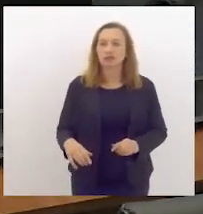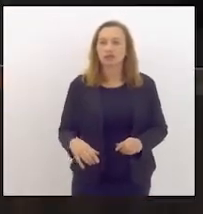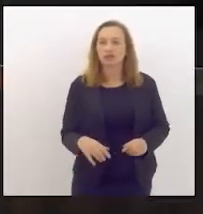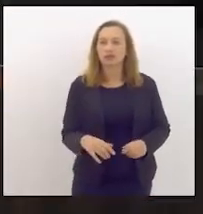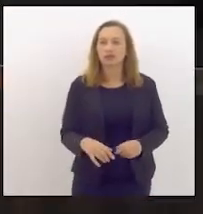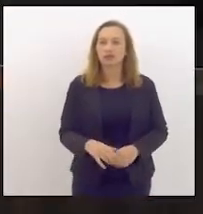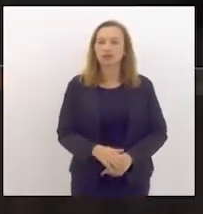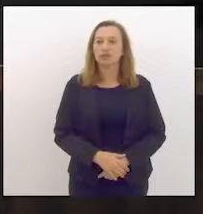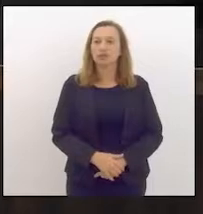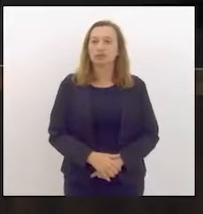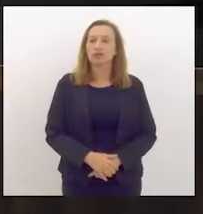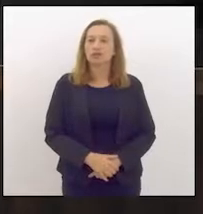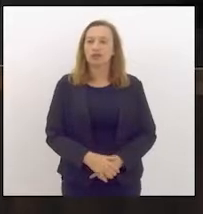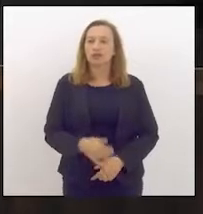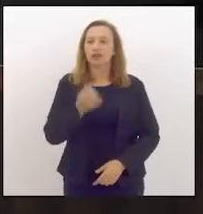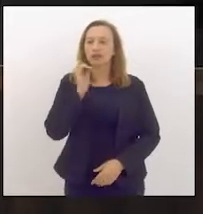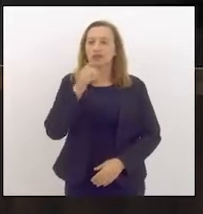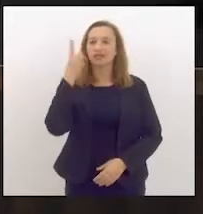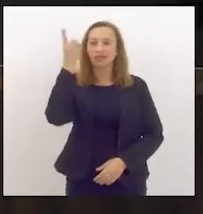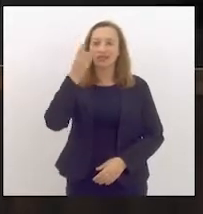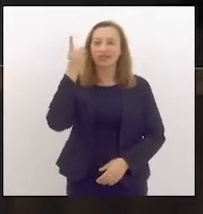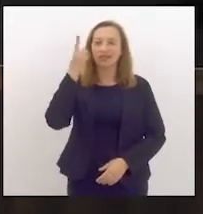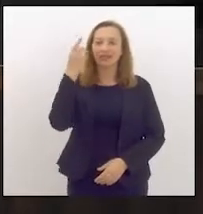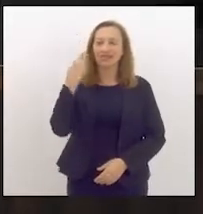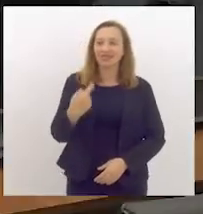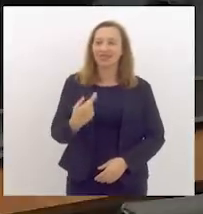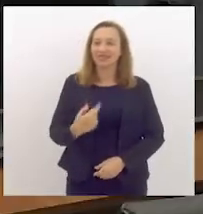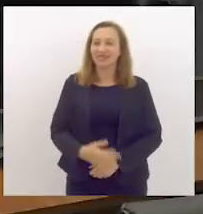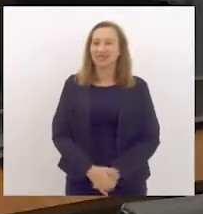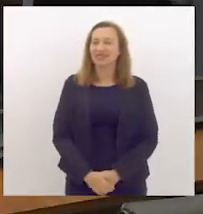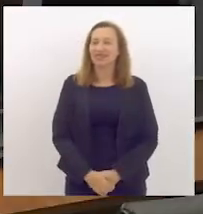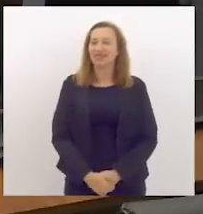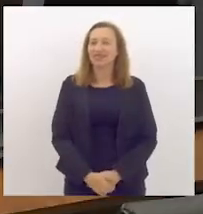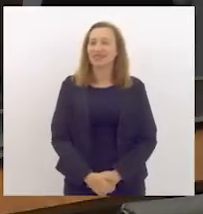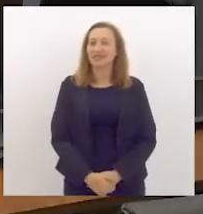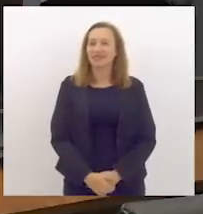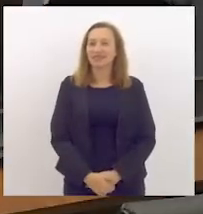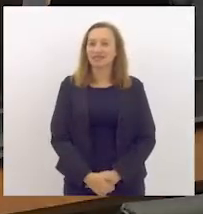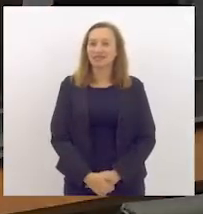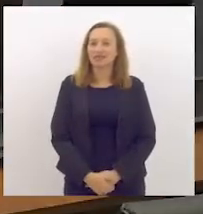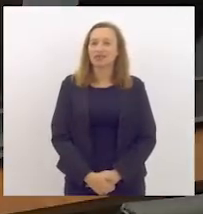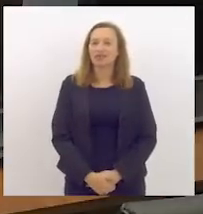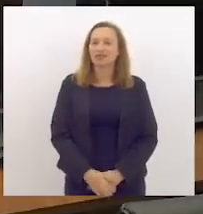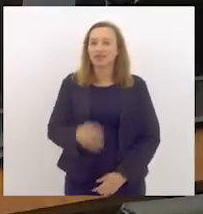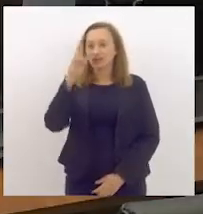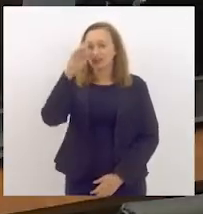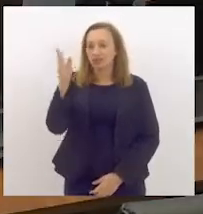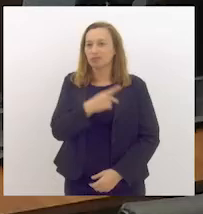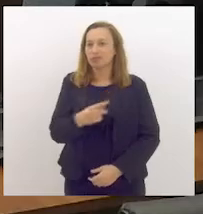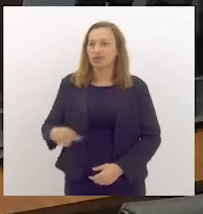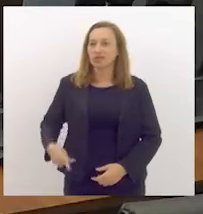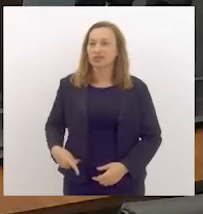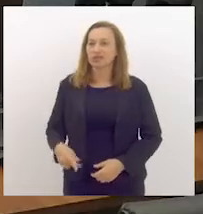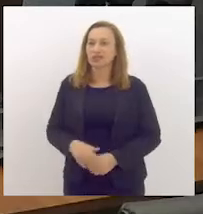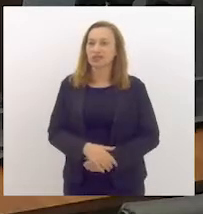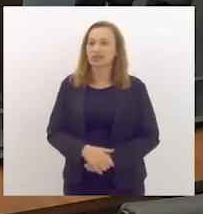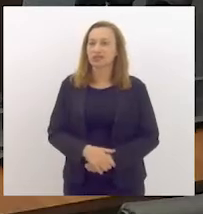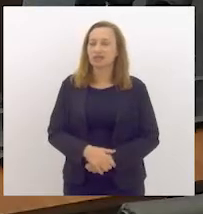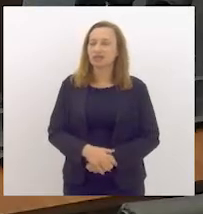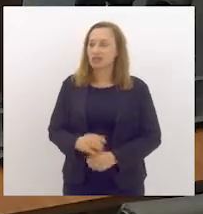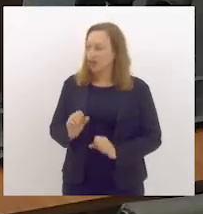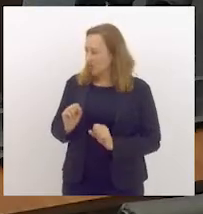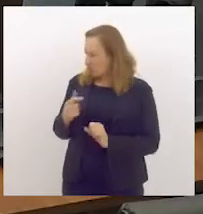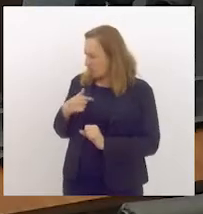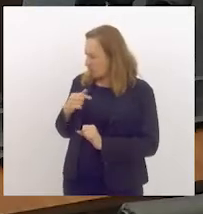a presidência designa a relatora a deputada Renata E se o presidente eu sou